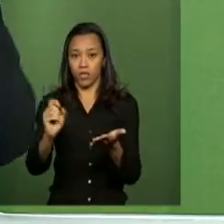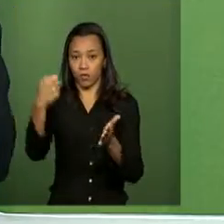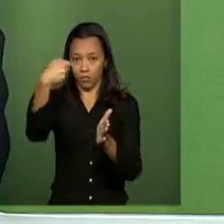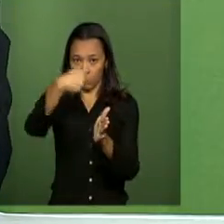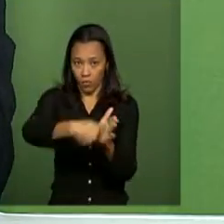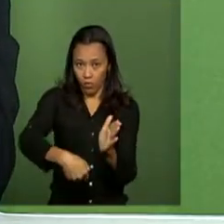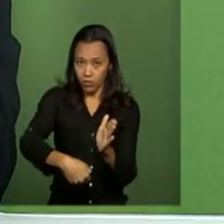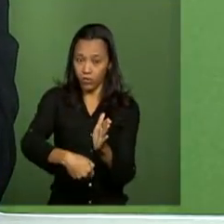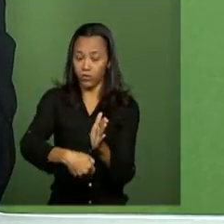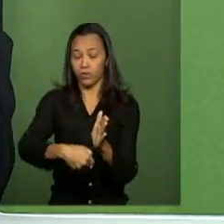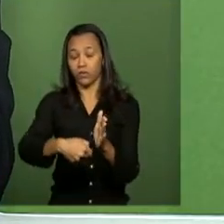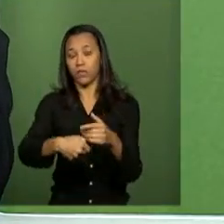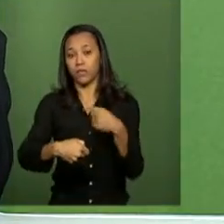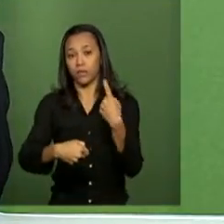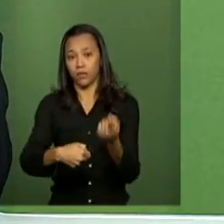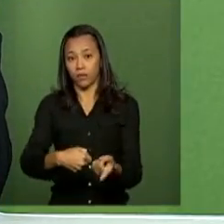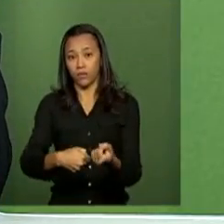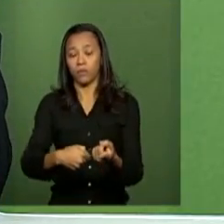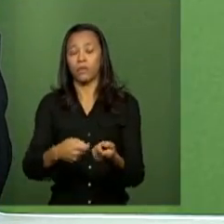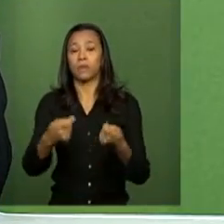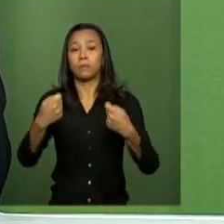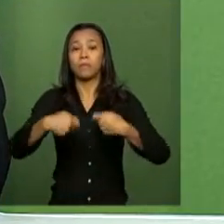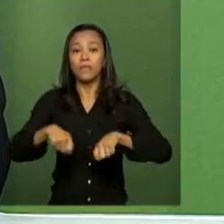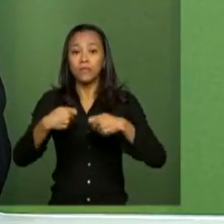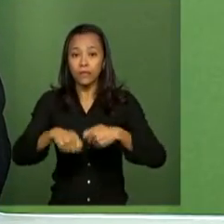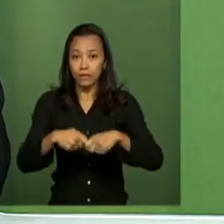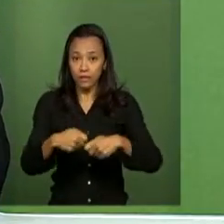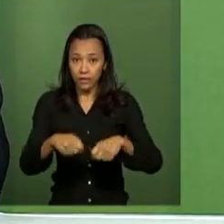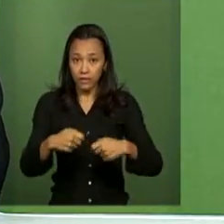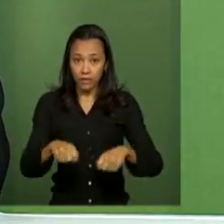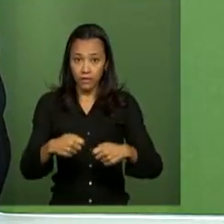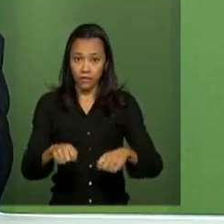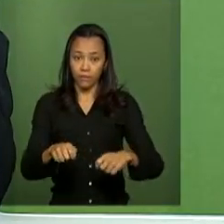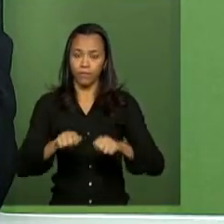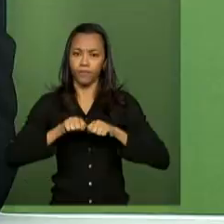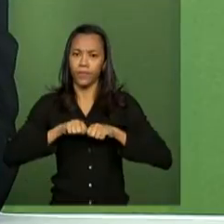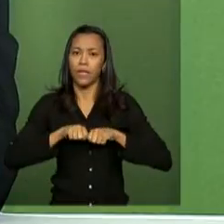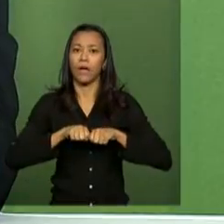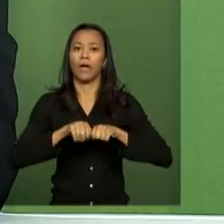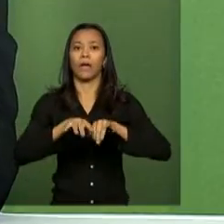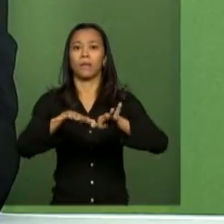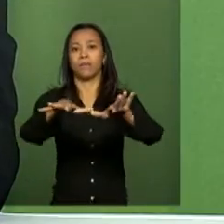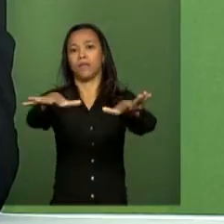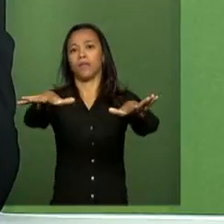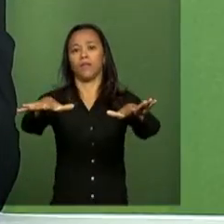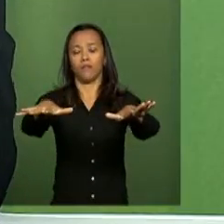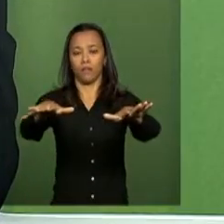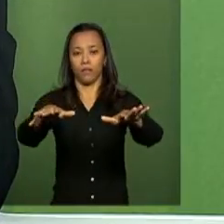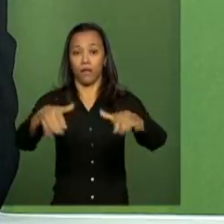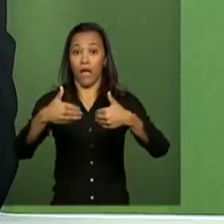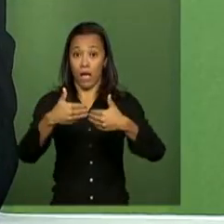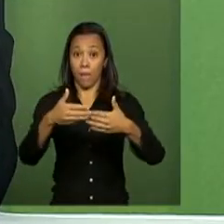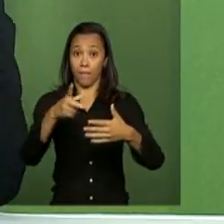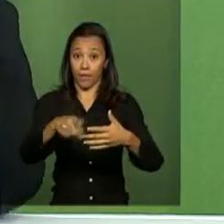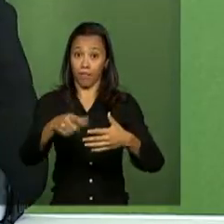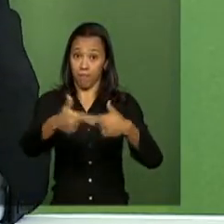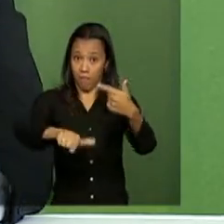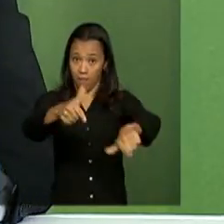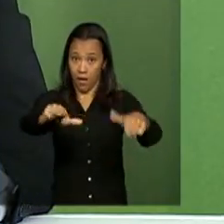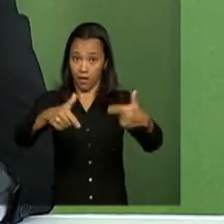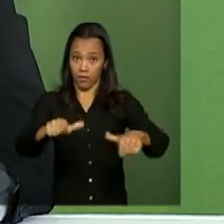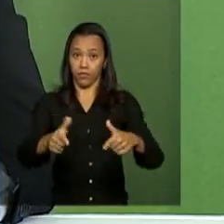entra então você tem que expandir a base de taxação para melhorar a arrecadação o resto é teoria